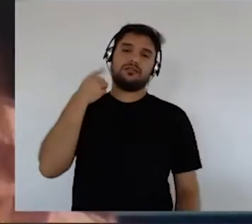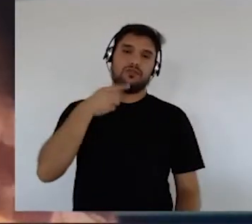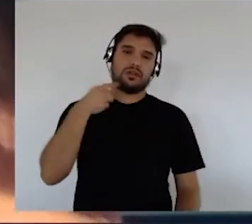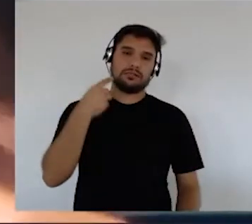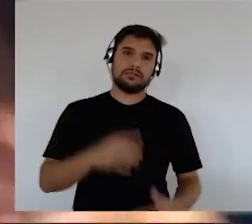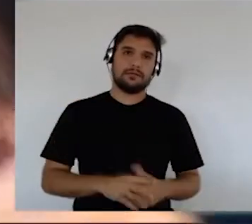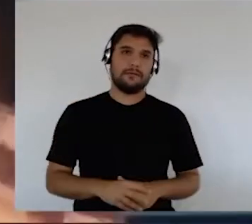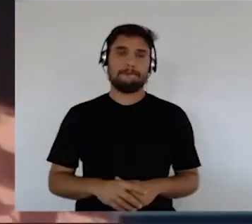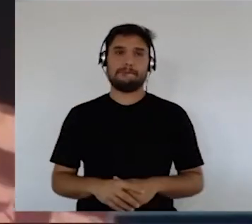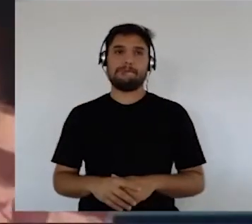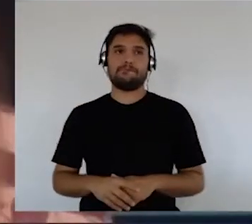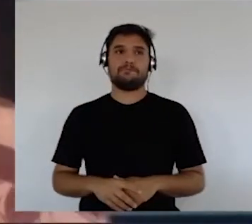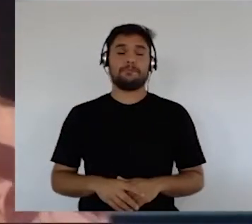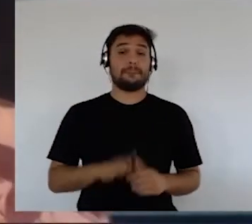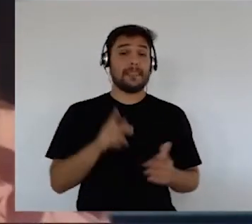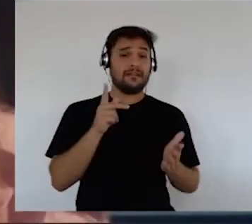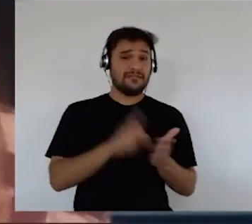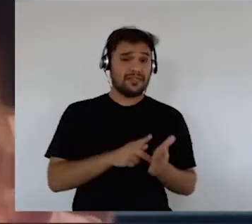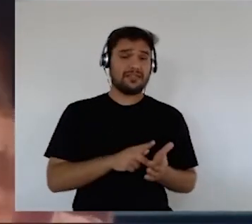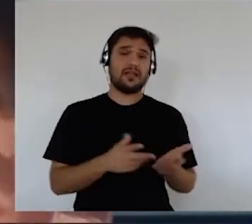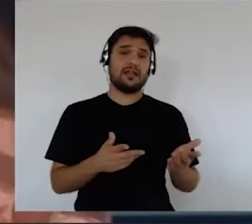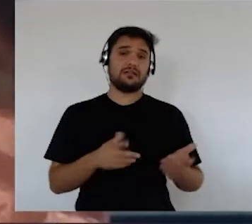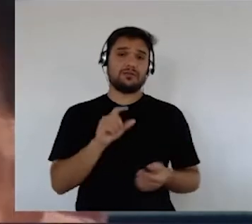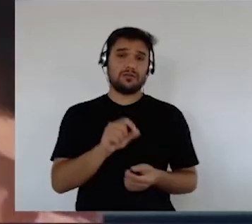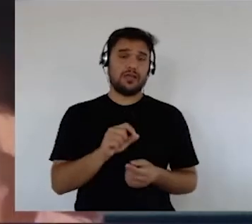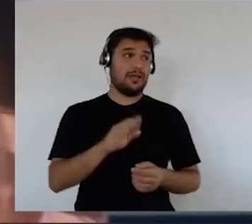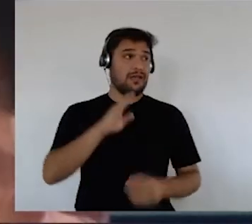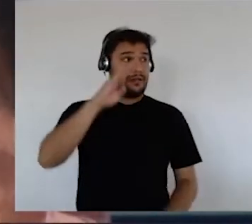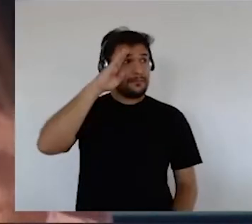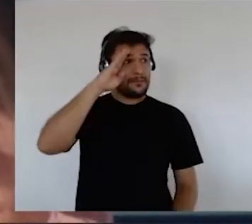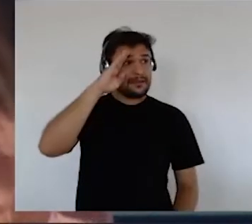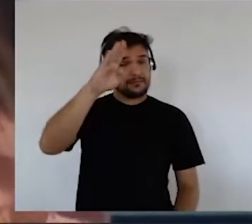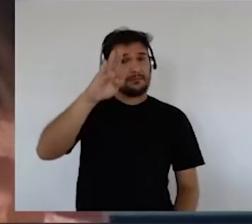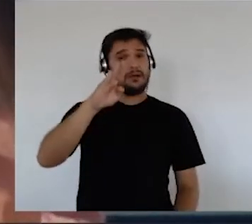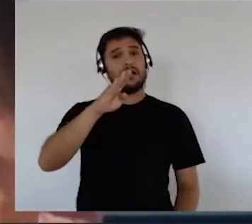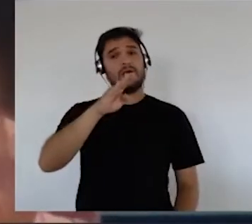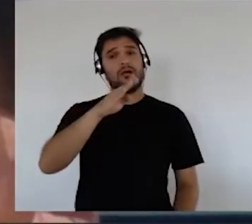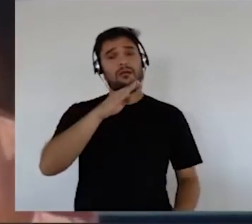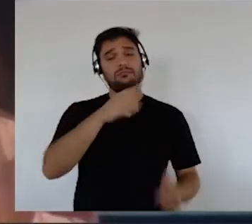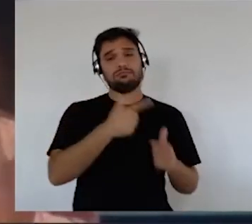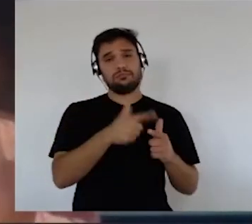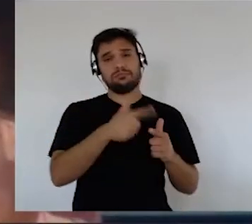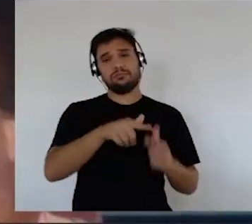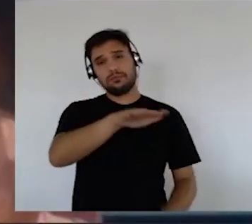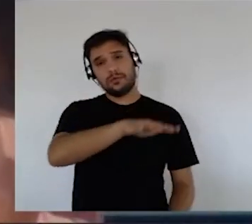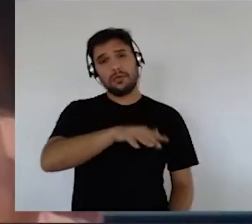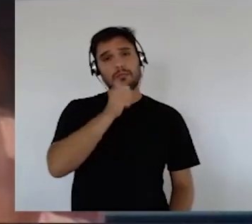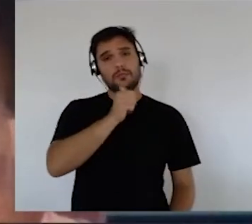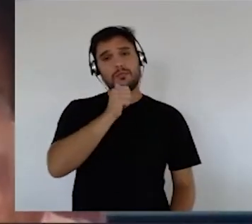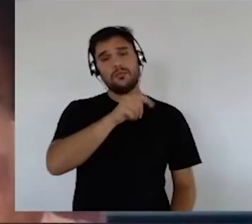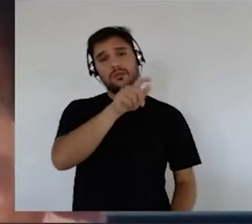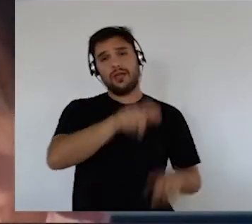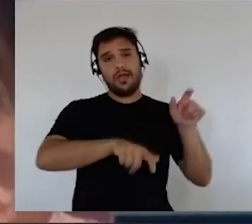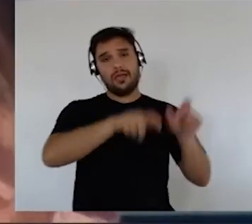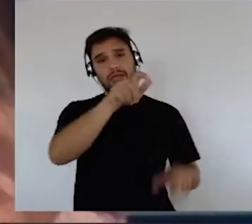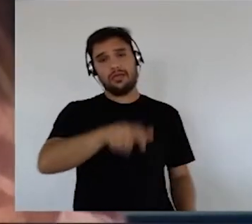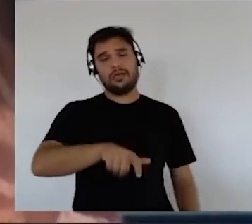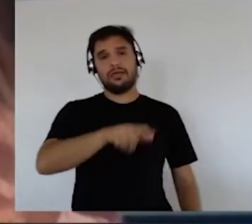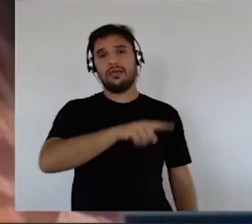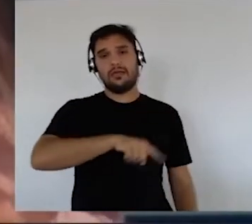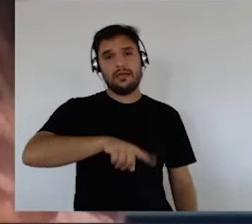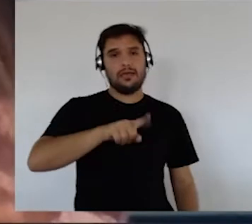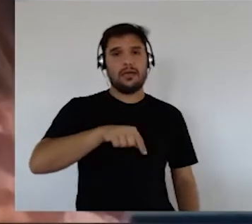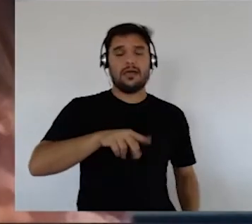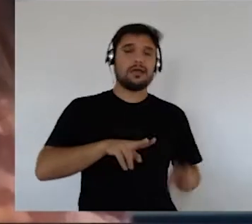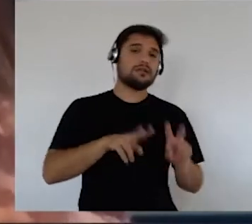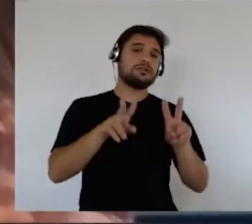advocacia. Tá? Sem dúvida nenhuma, um principal ponto que tem afetado, né, as mulheres nesse contexto